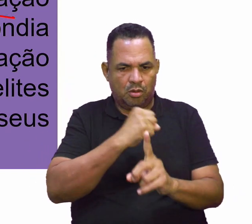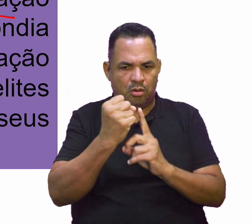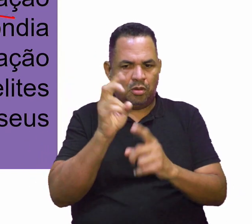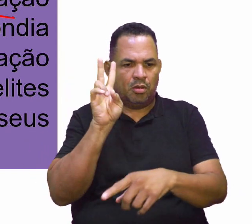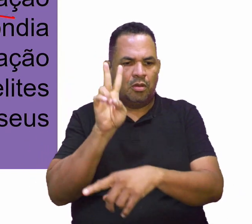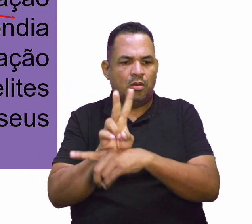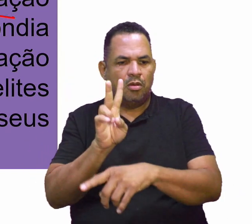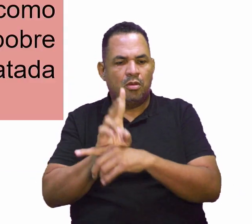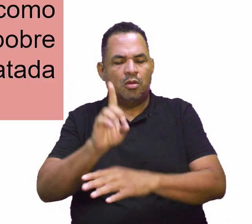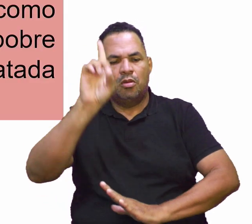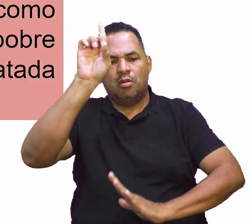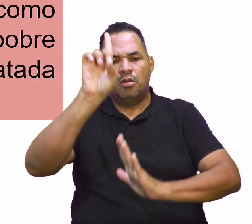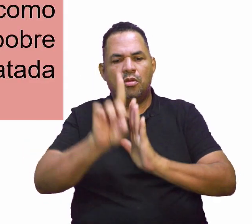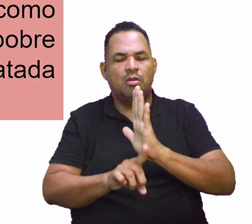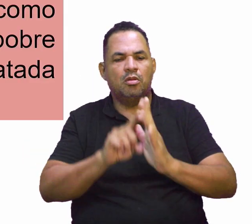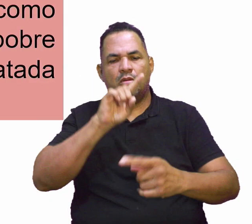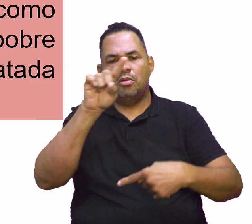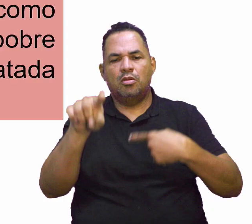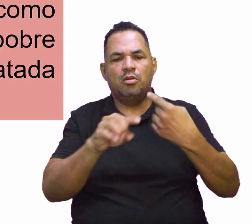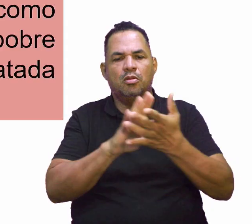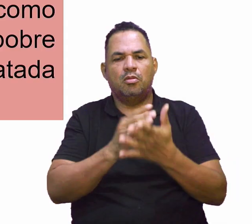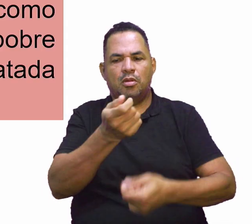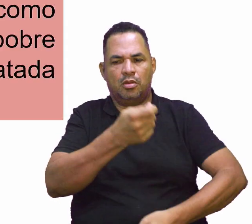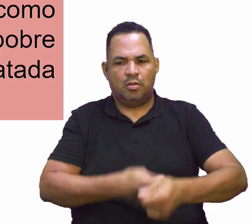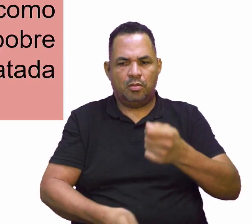seus interesses econômicos.